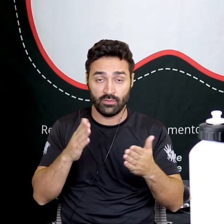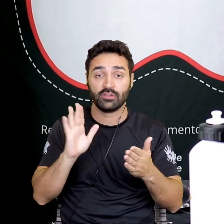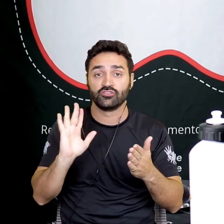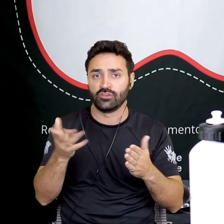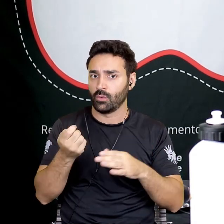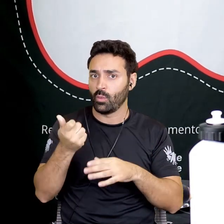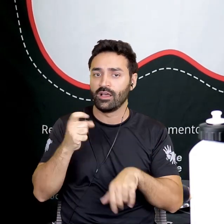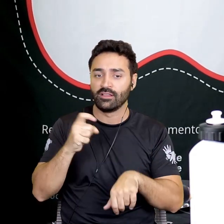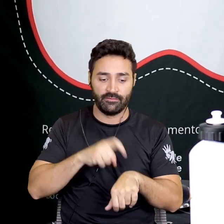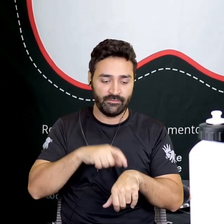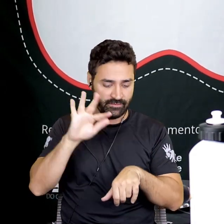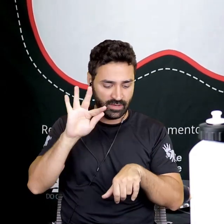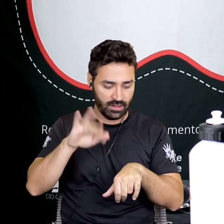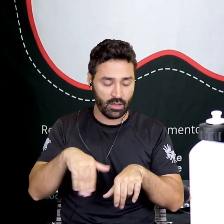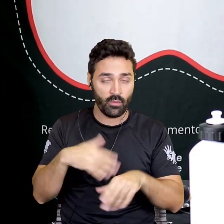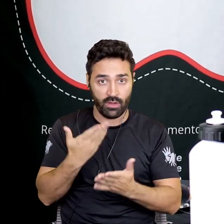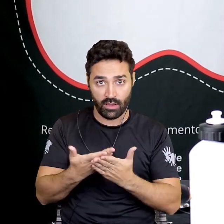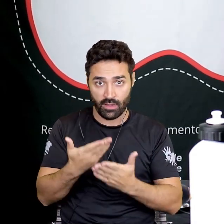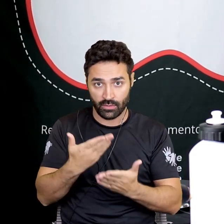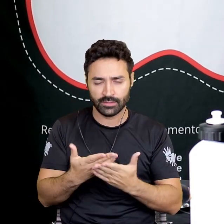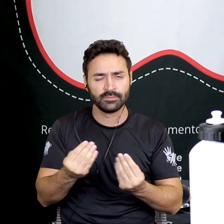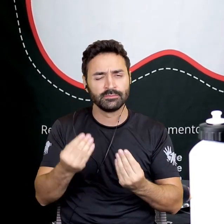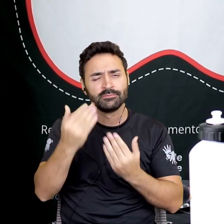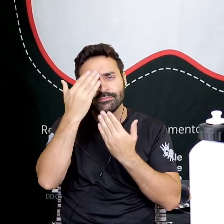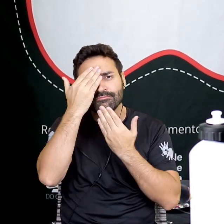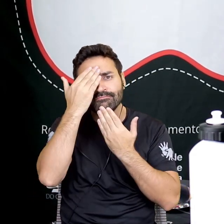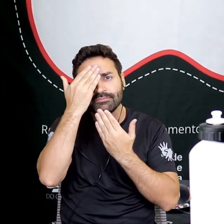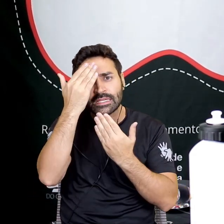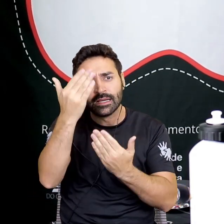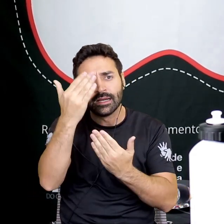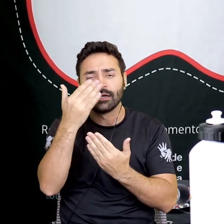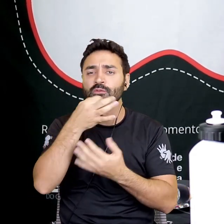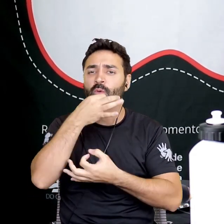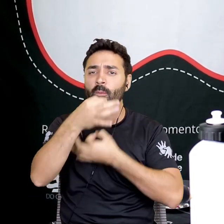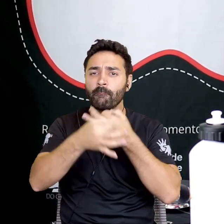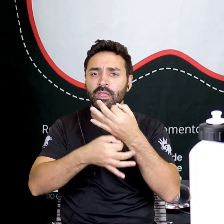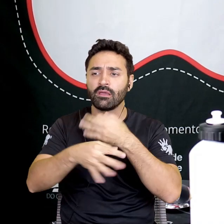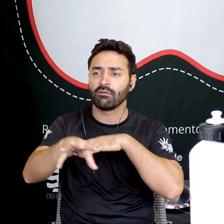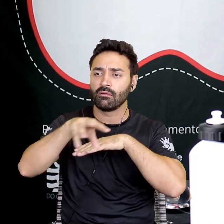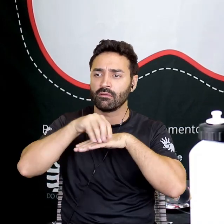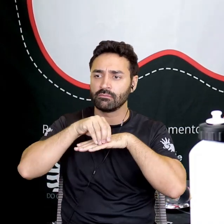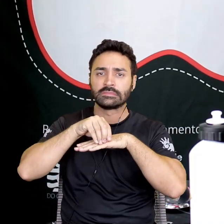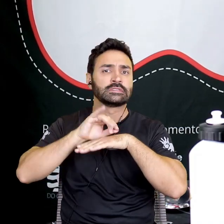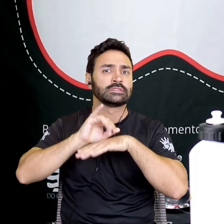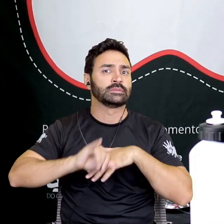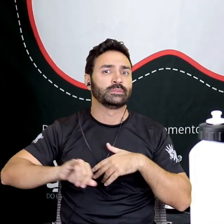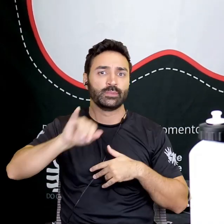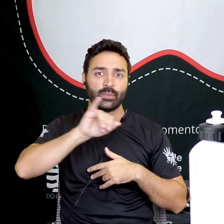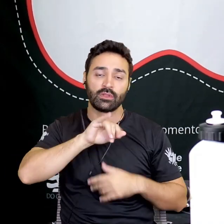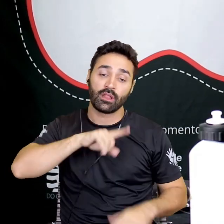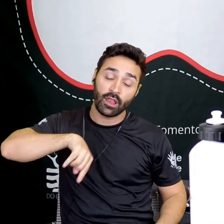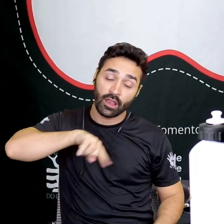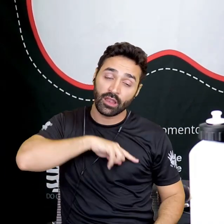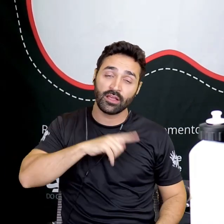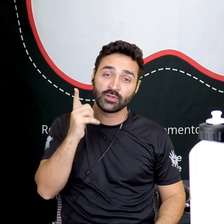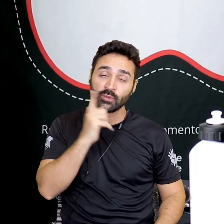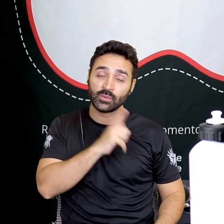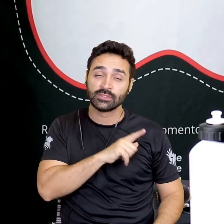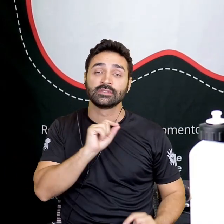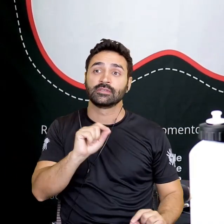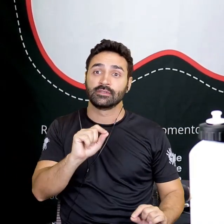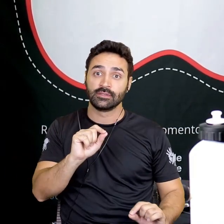da aula. Muito obrigado pelas interações, isso é fundamental para que a gente realmente faça